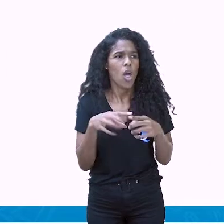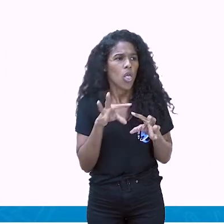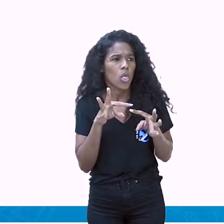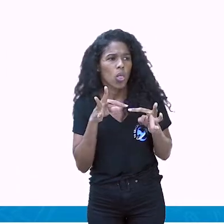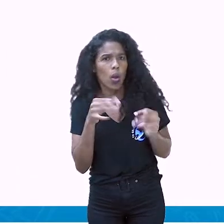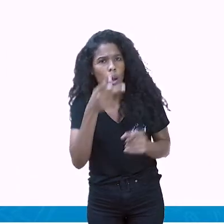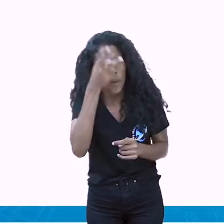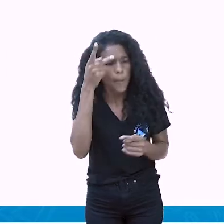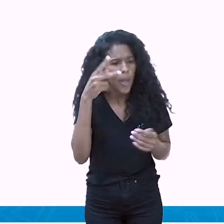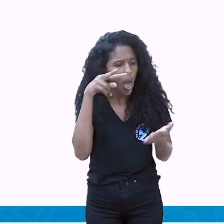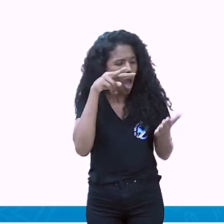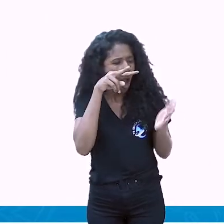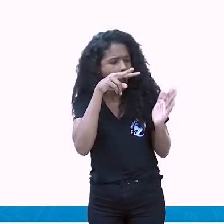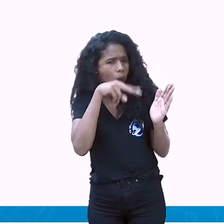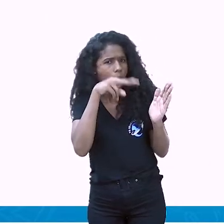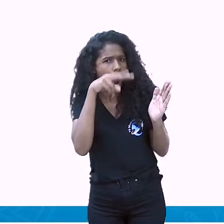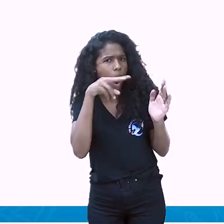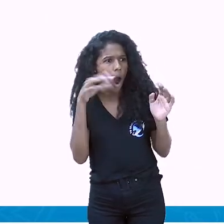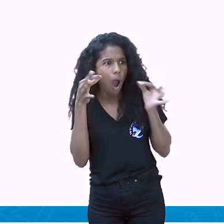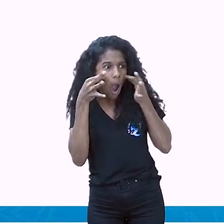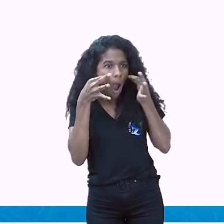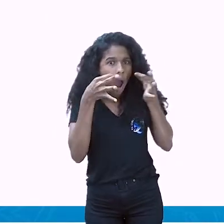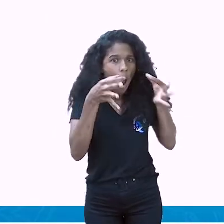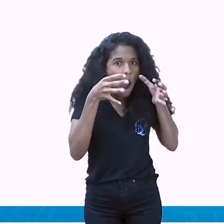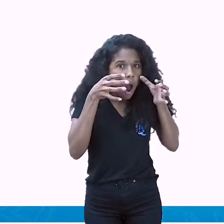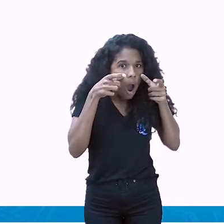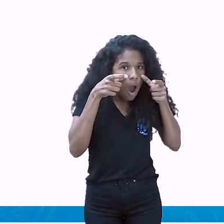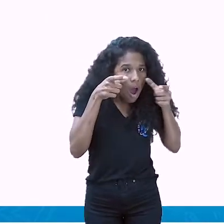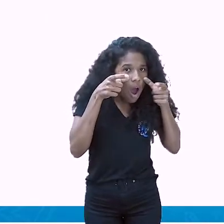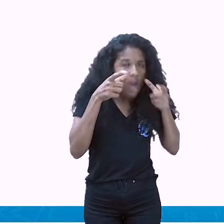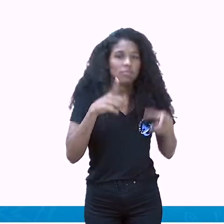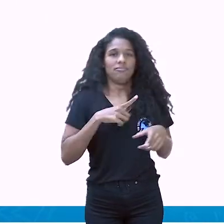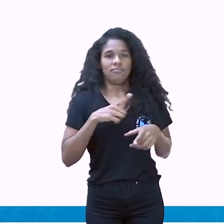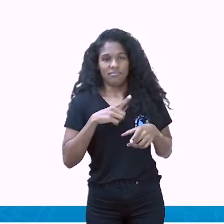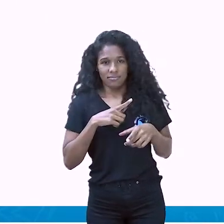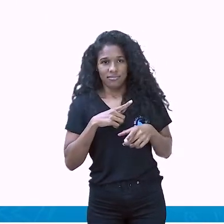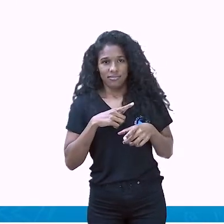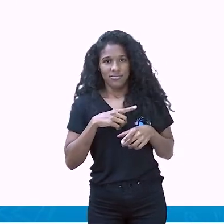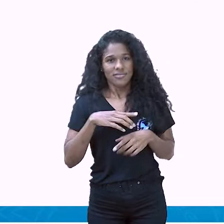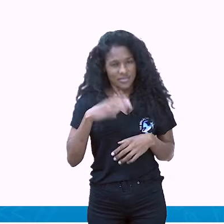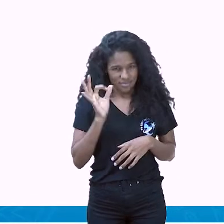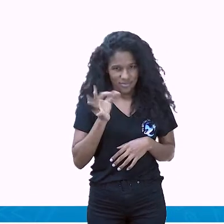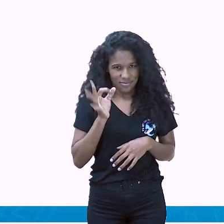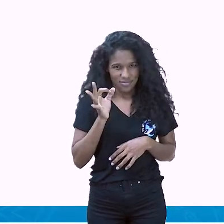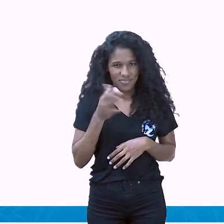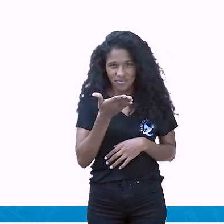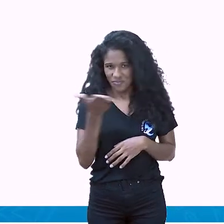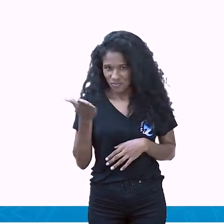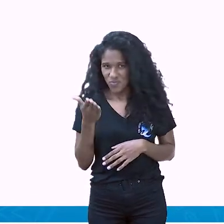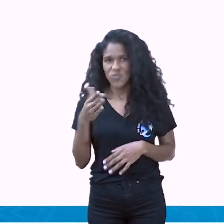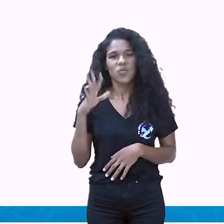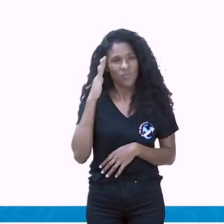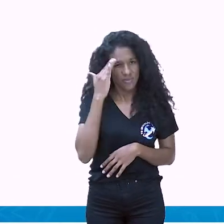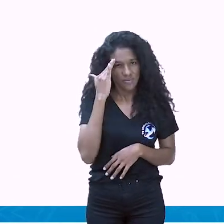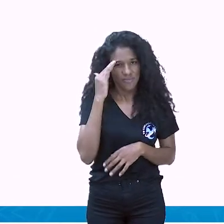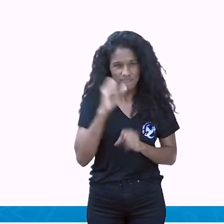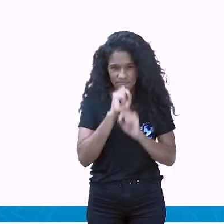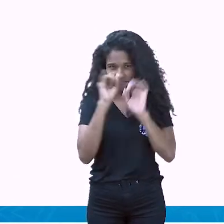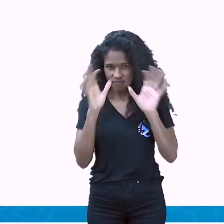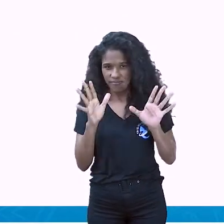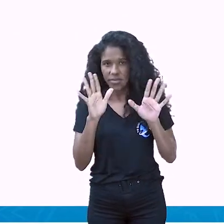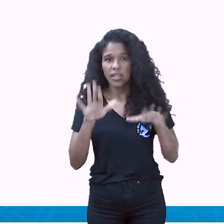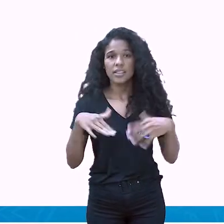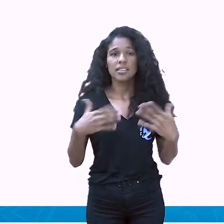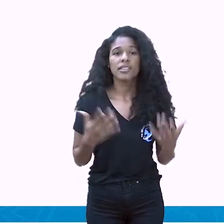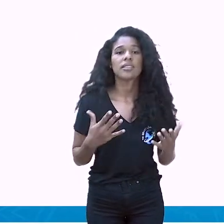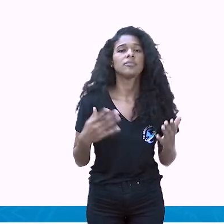vai desenhar o ponto alto da minha história, certo? Estão aí raciocinando comigo? E o que vai acontecer? Vai